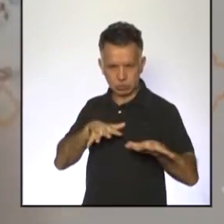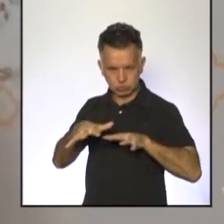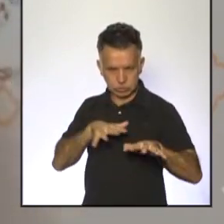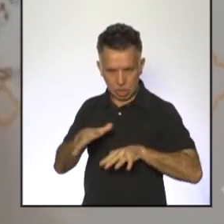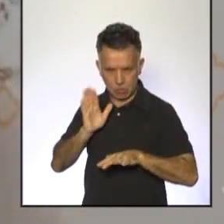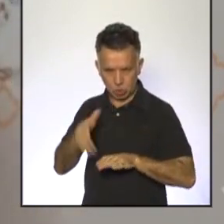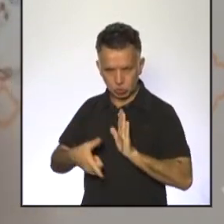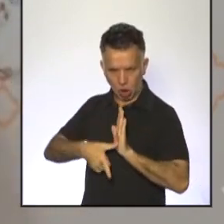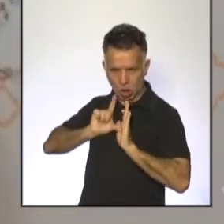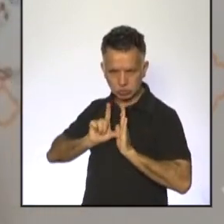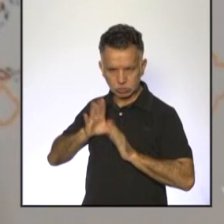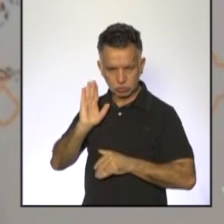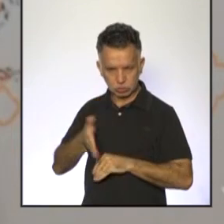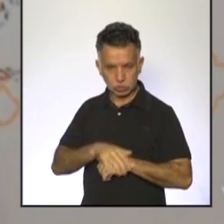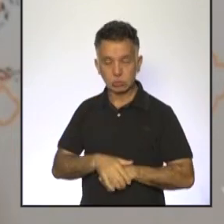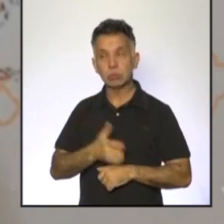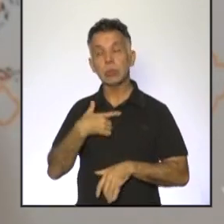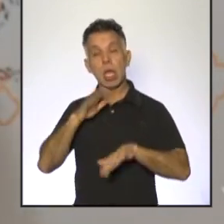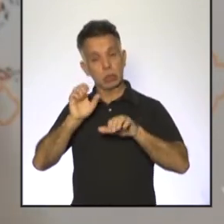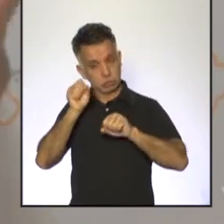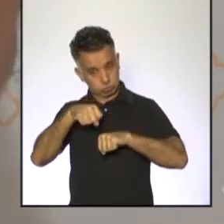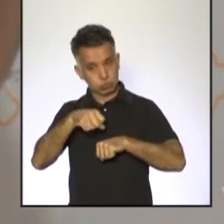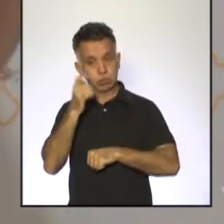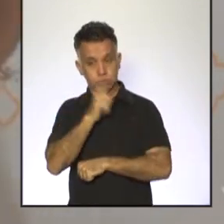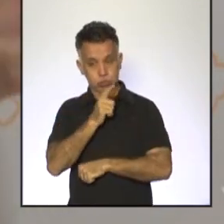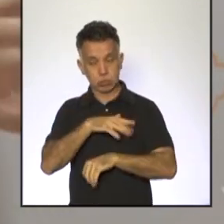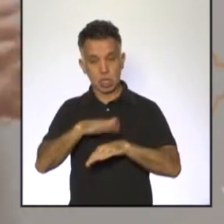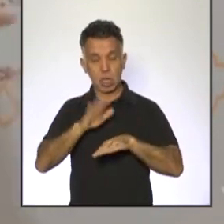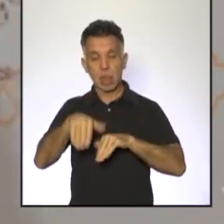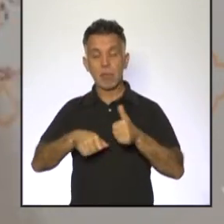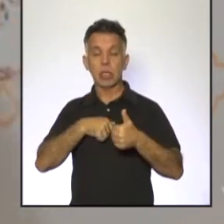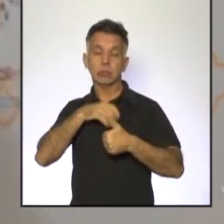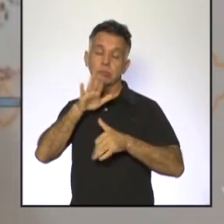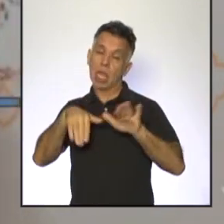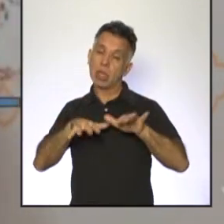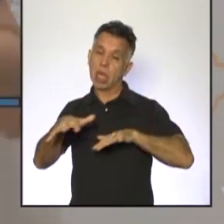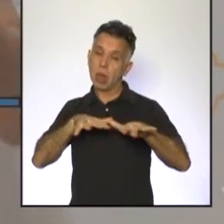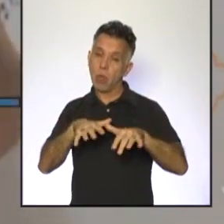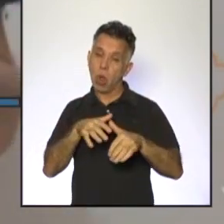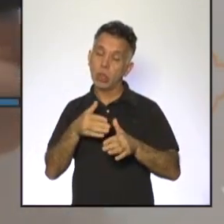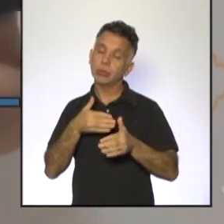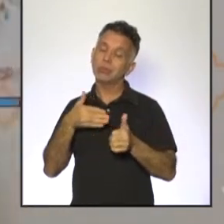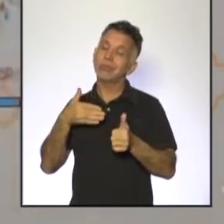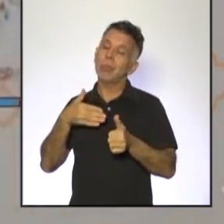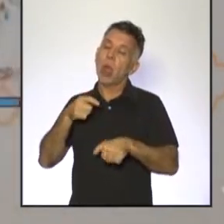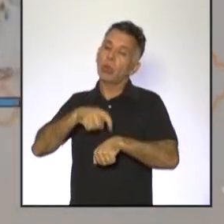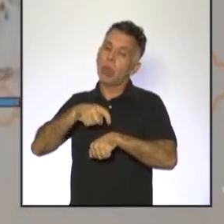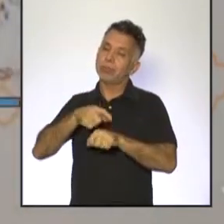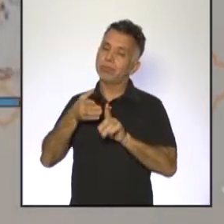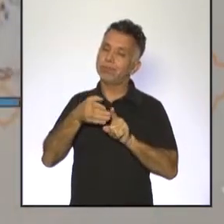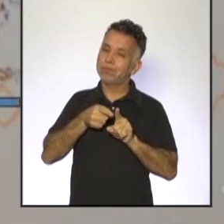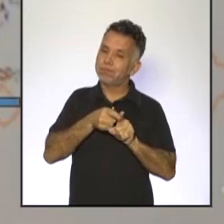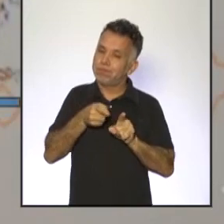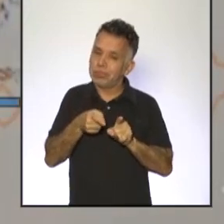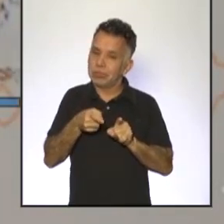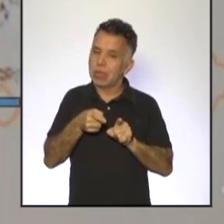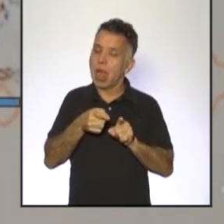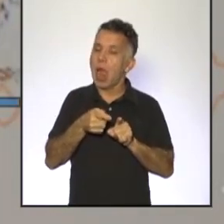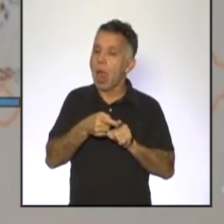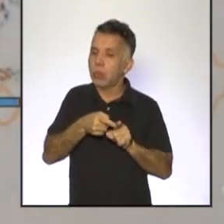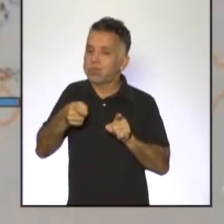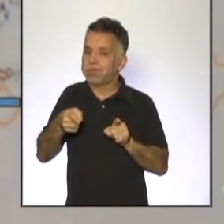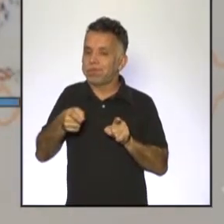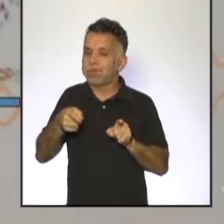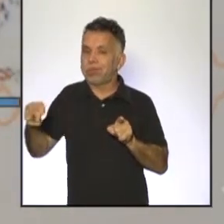prazo, previsão de terremoto a médio prazo e previsão de terremoto a curto prazo. A longo prazo, se eu habito essas